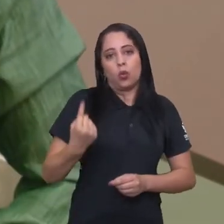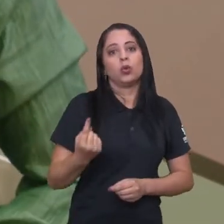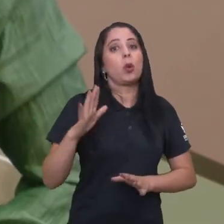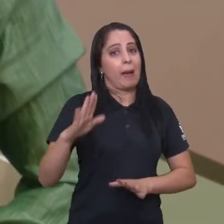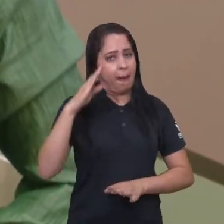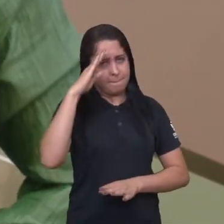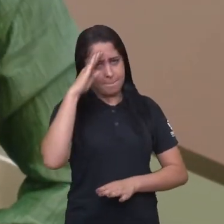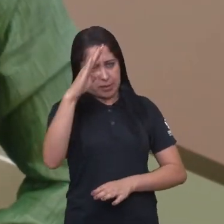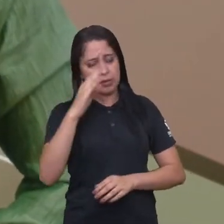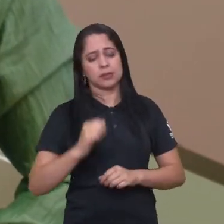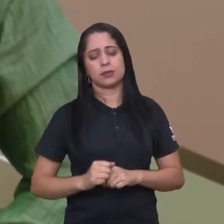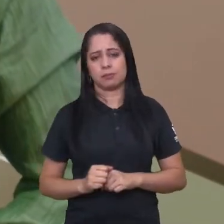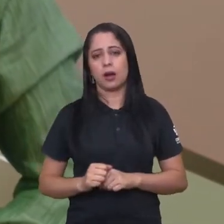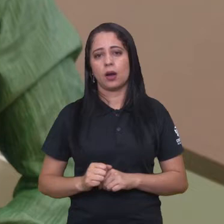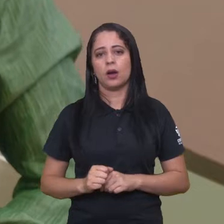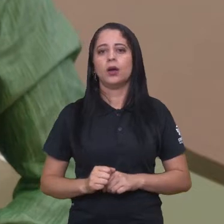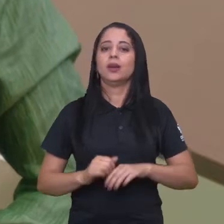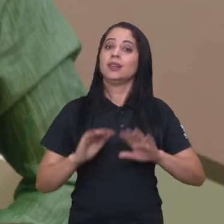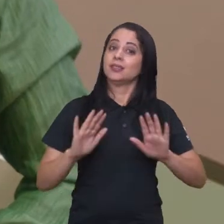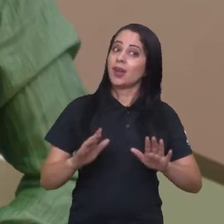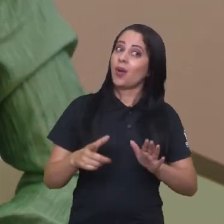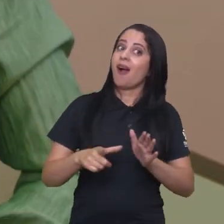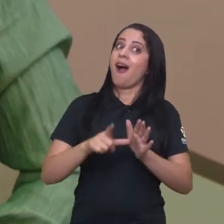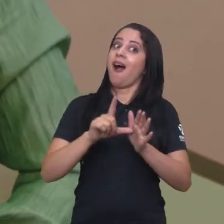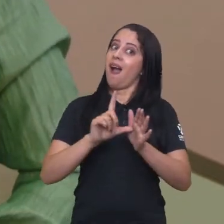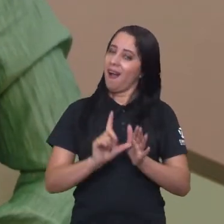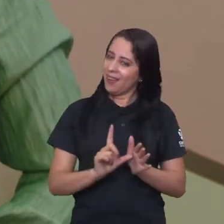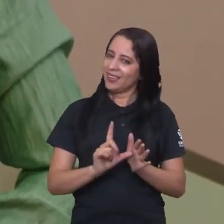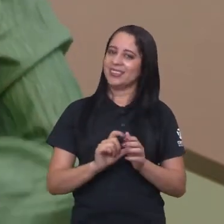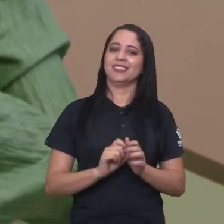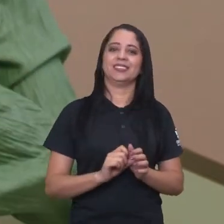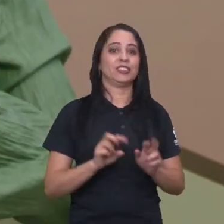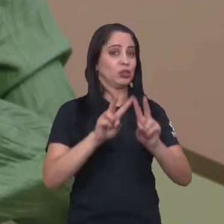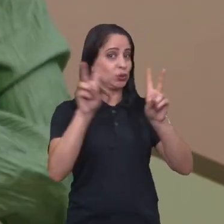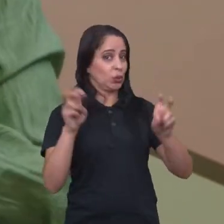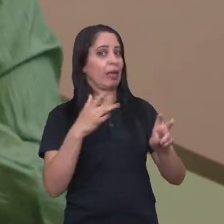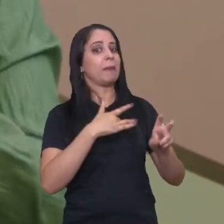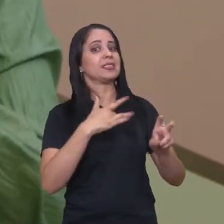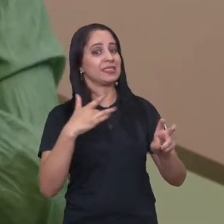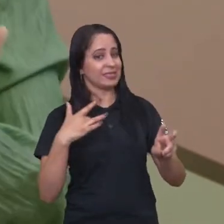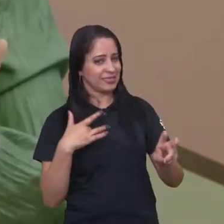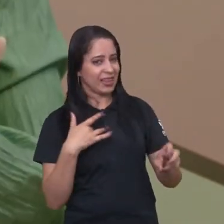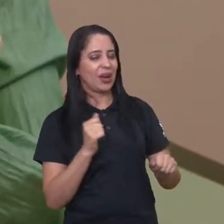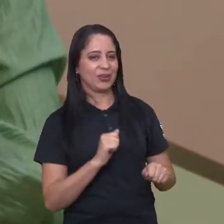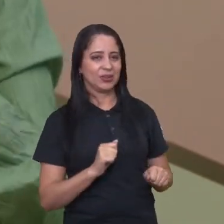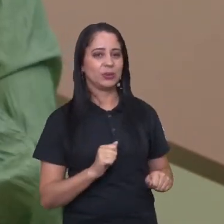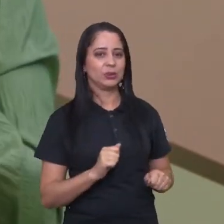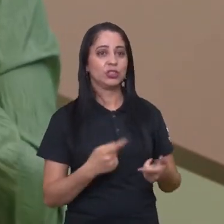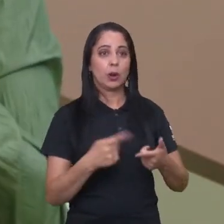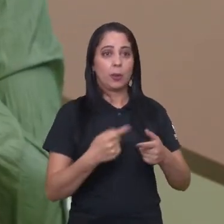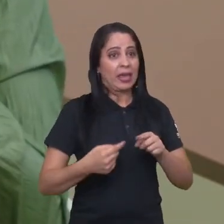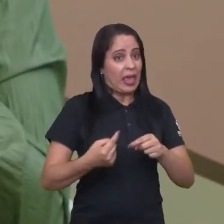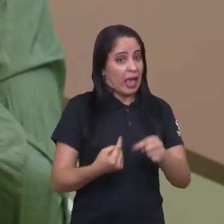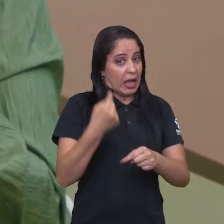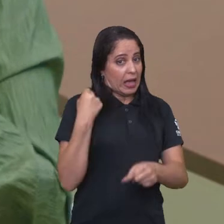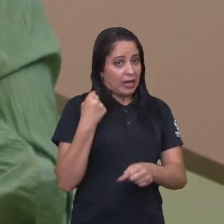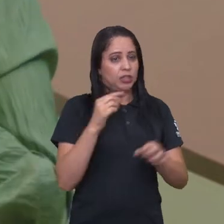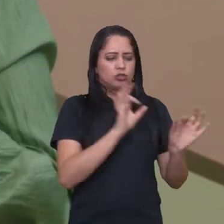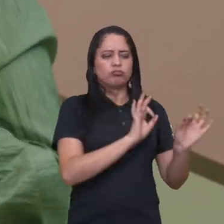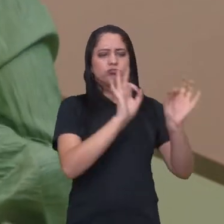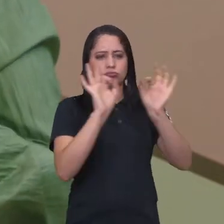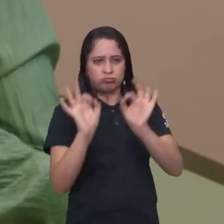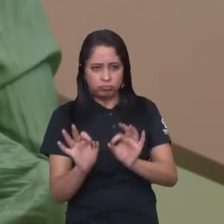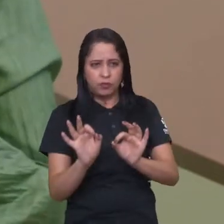Paulo Vieira, ele trouxe esse nome, Agenda da Vida Extraordinária. O que é isso? Na vida nós temos vários papéis. Eu tenho meu papel de mãe, meu papel